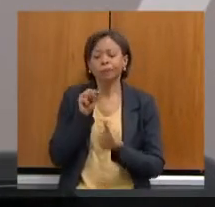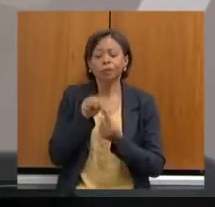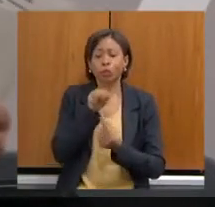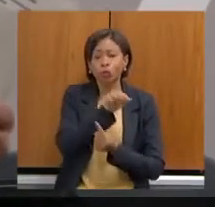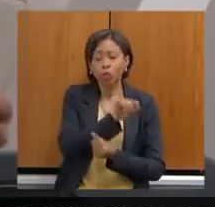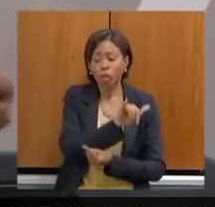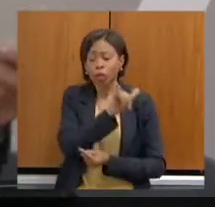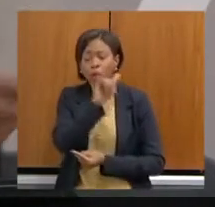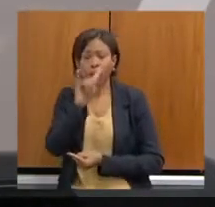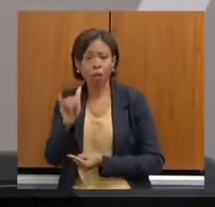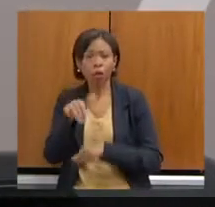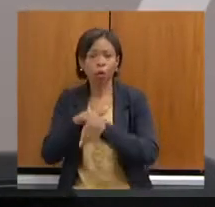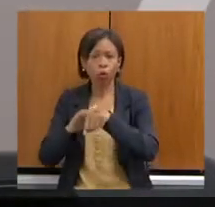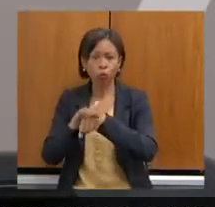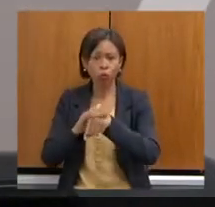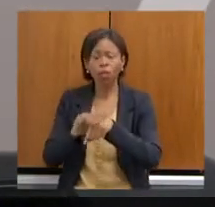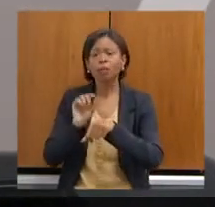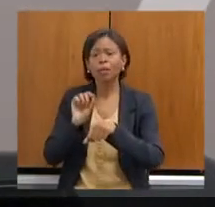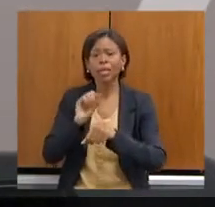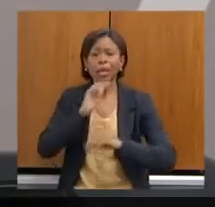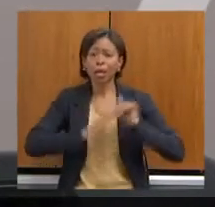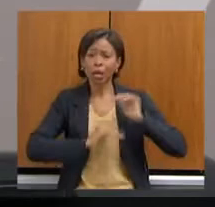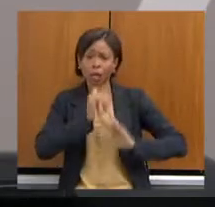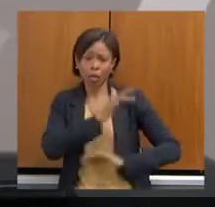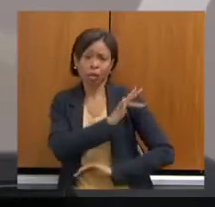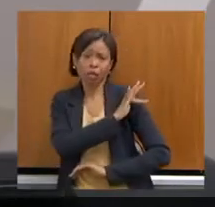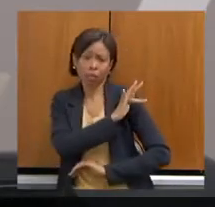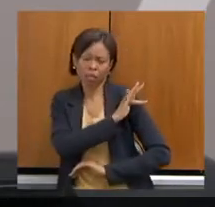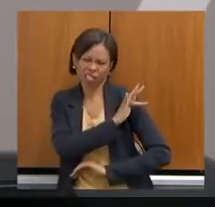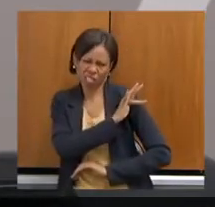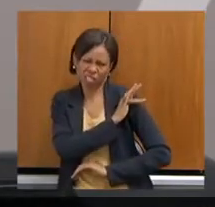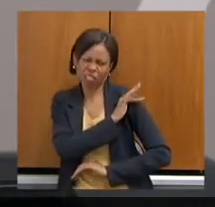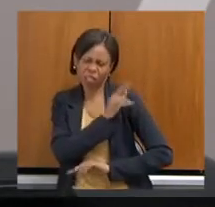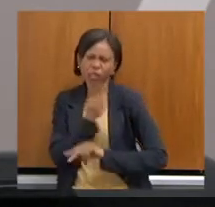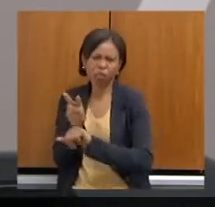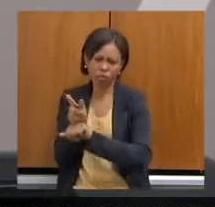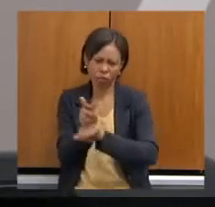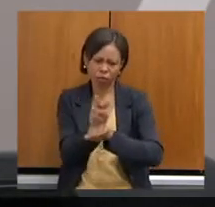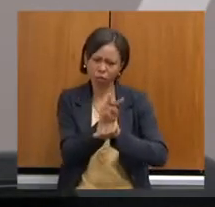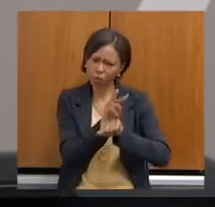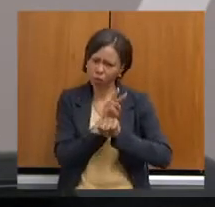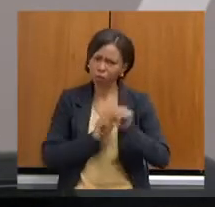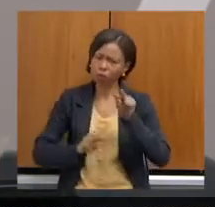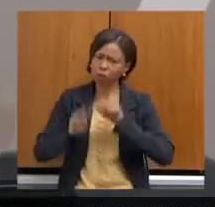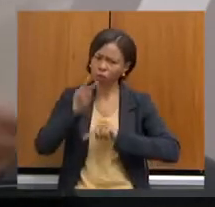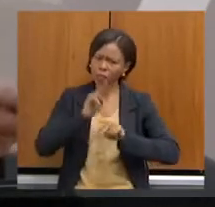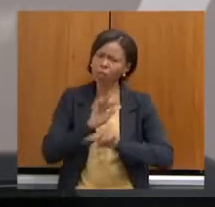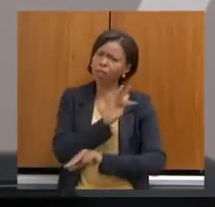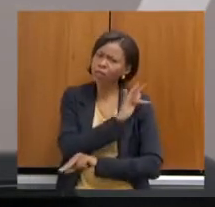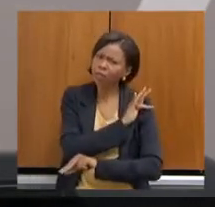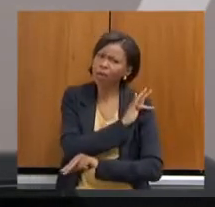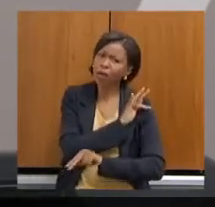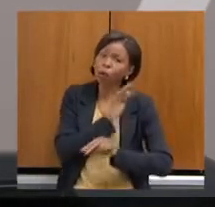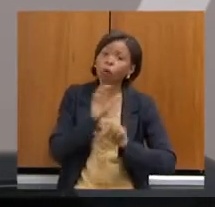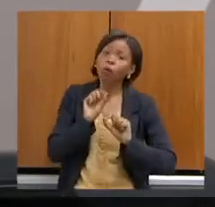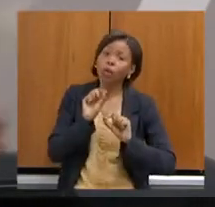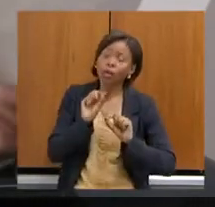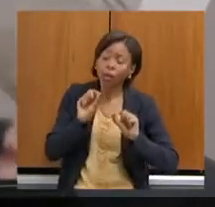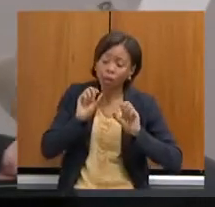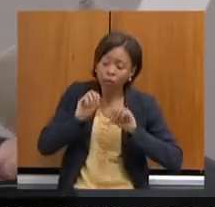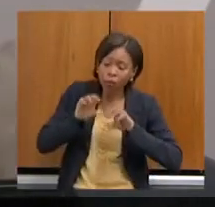essa fiscalização ela pudesse ser uma fiscalização educativa